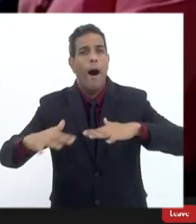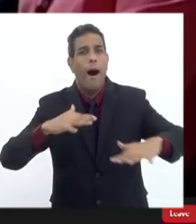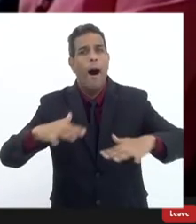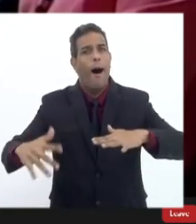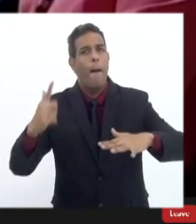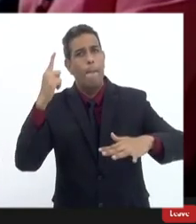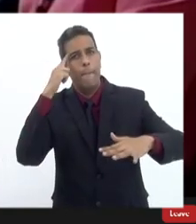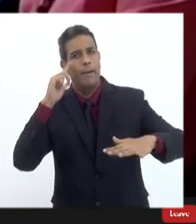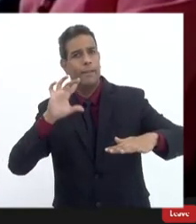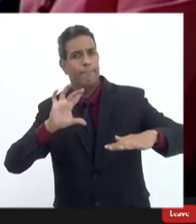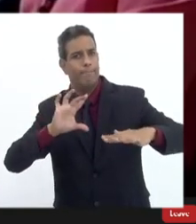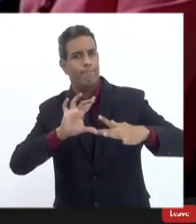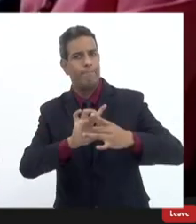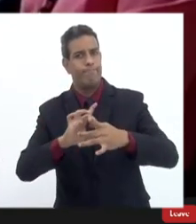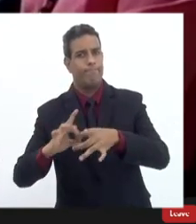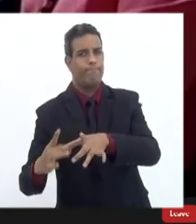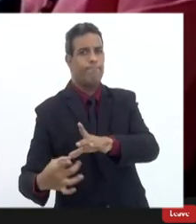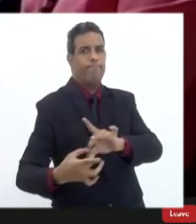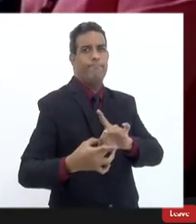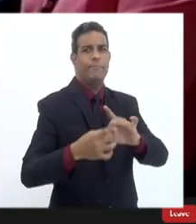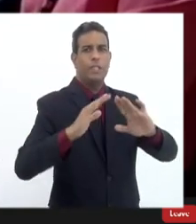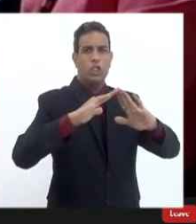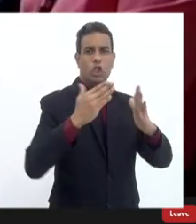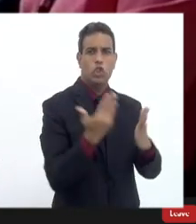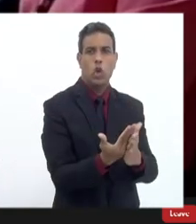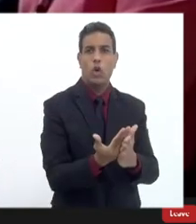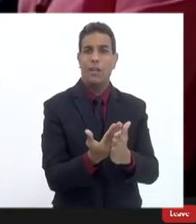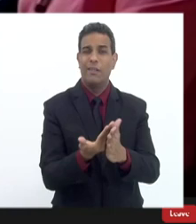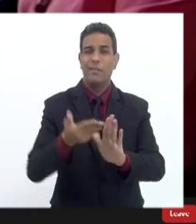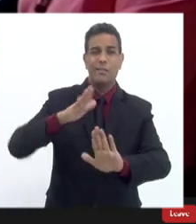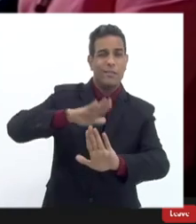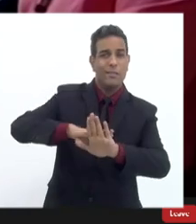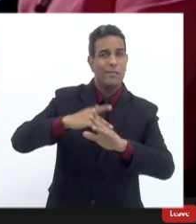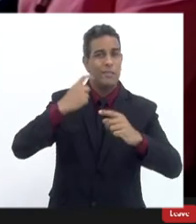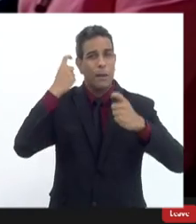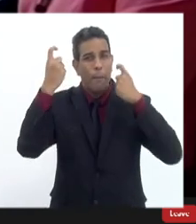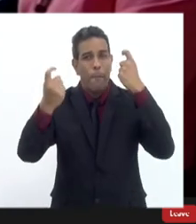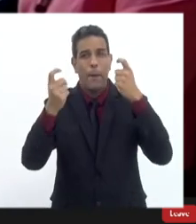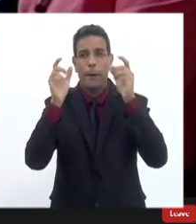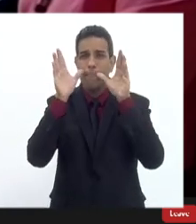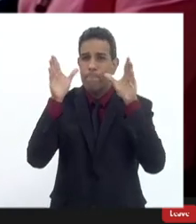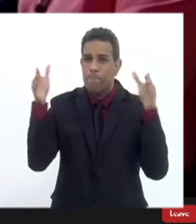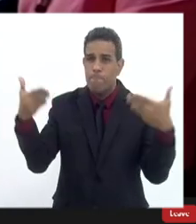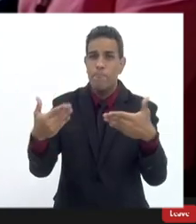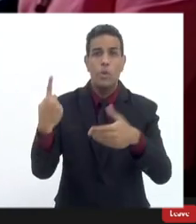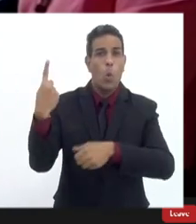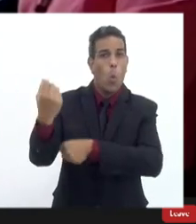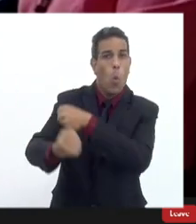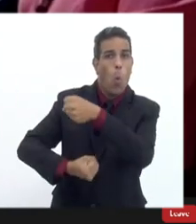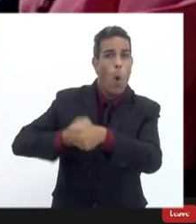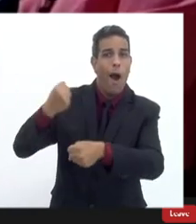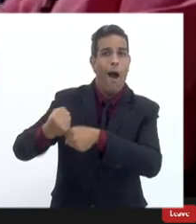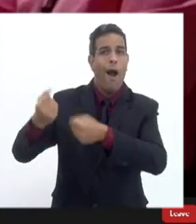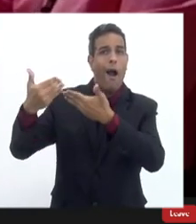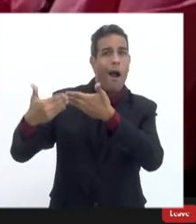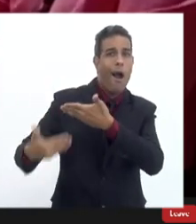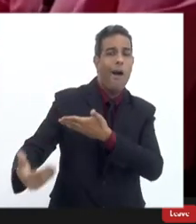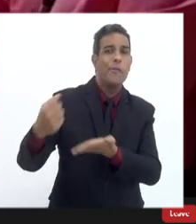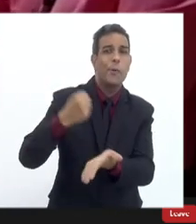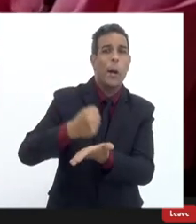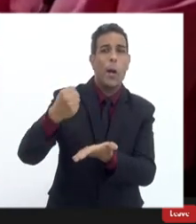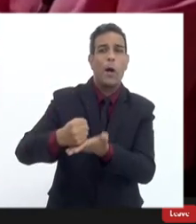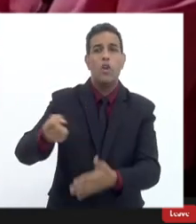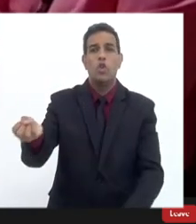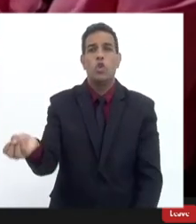pega toda a rede. Então tem que ser uma coisa pensada, porque é uma coisa que vai valer um ano, pelo menos esse